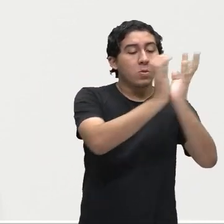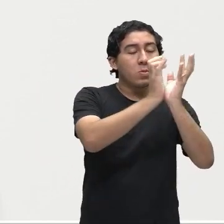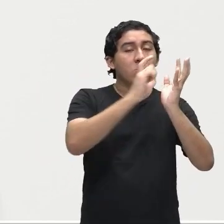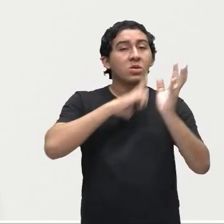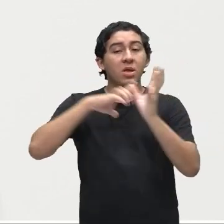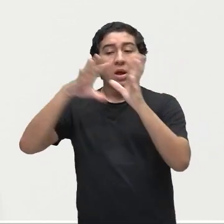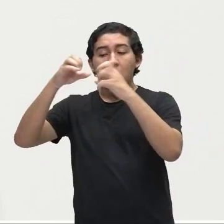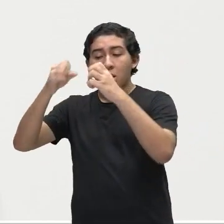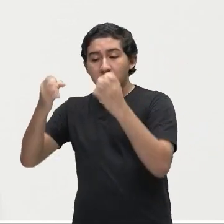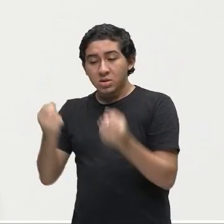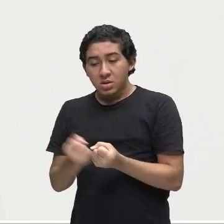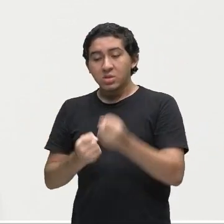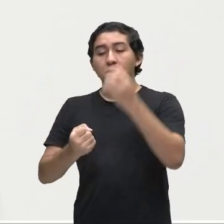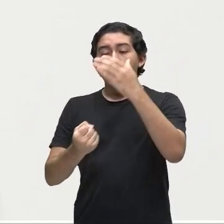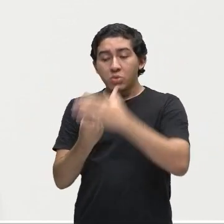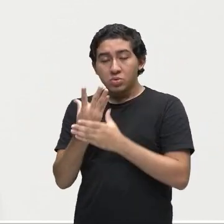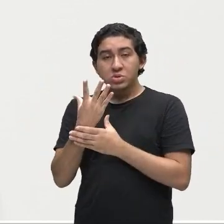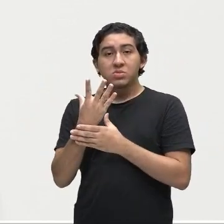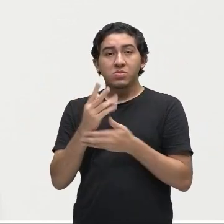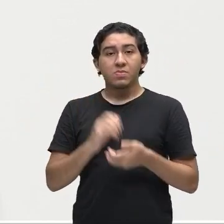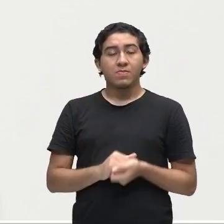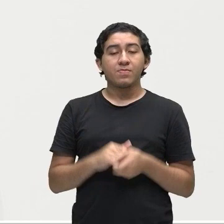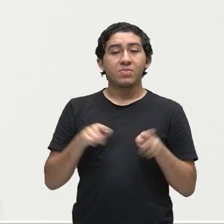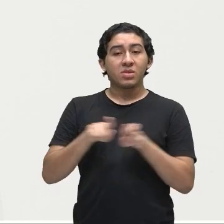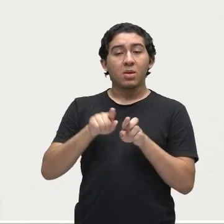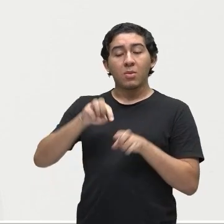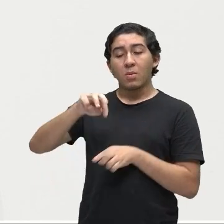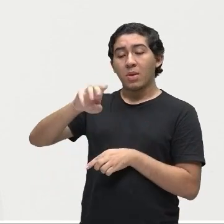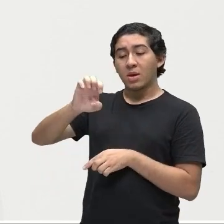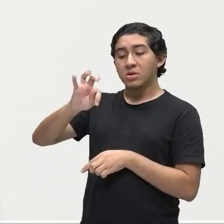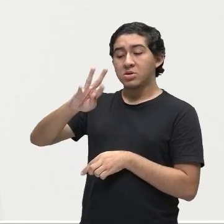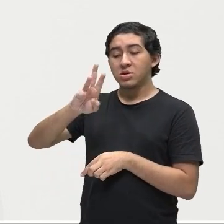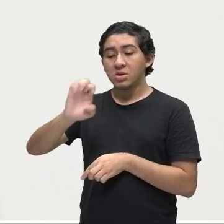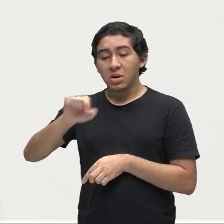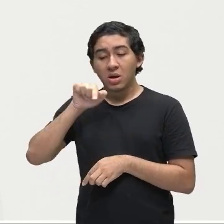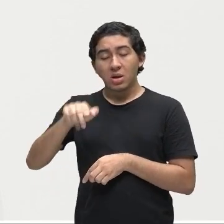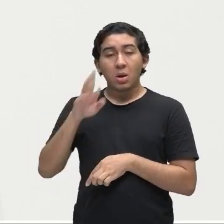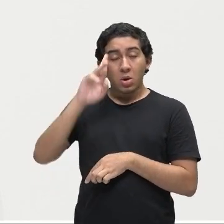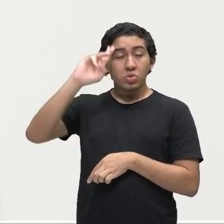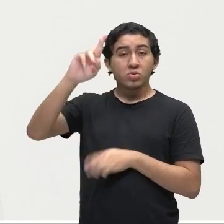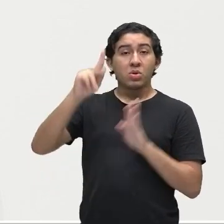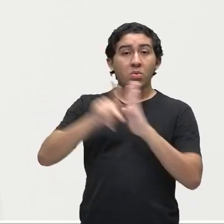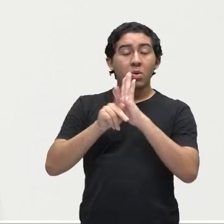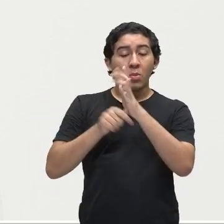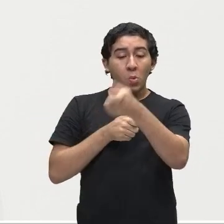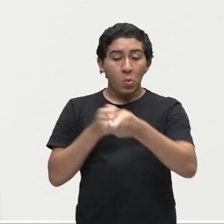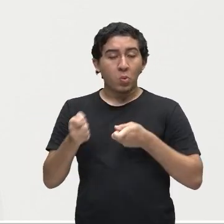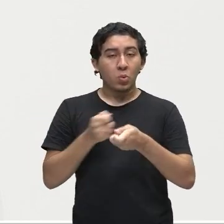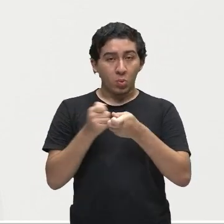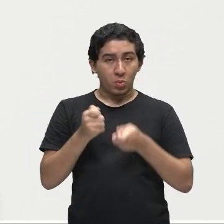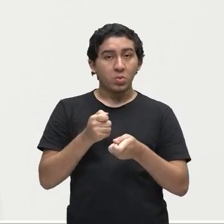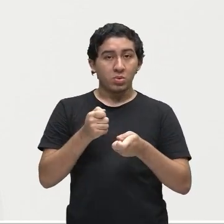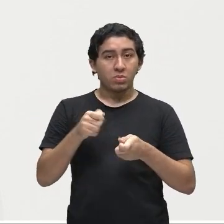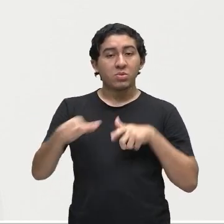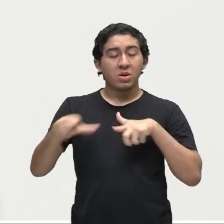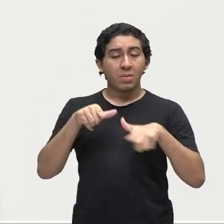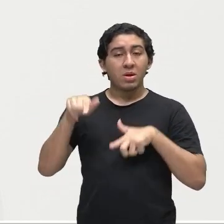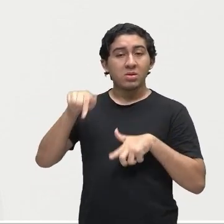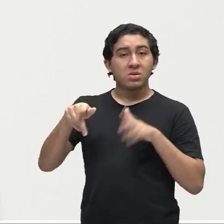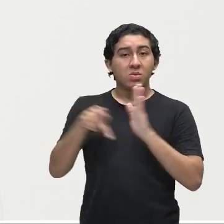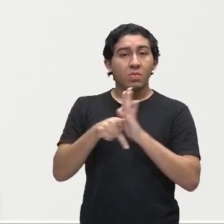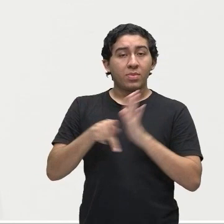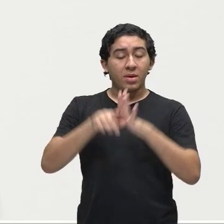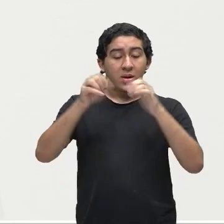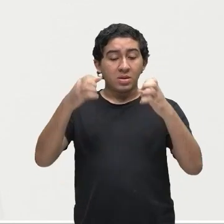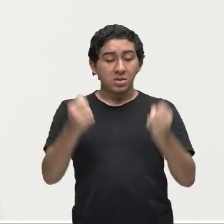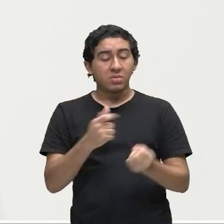variados, e aí o mestre de ofício vai ser o responsável por administrar o trabalho desses artesãos, que